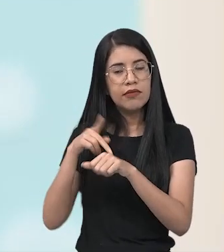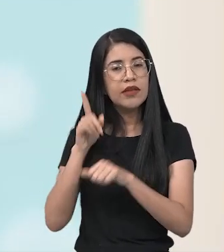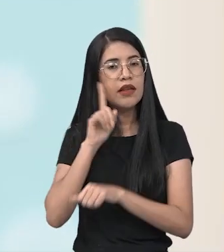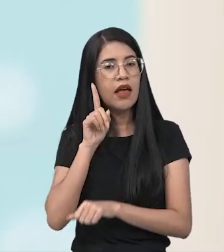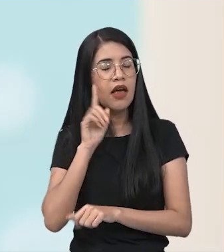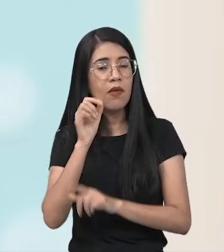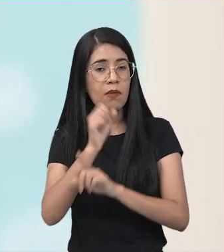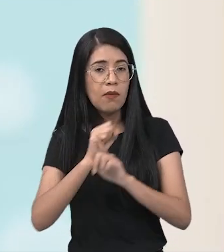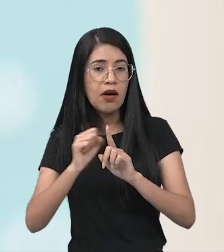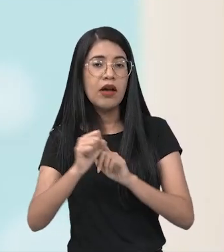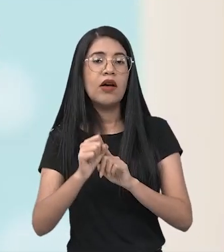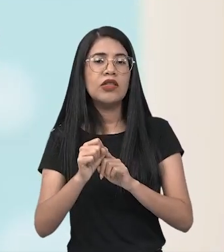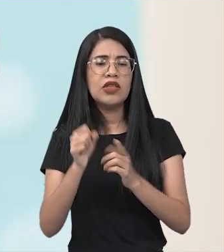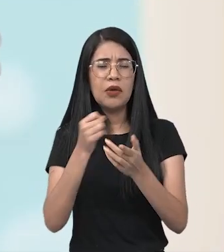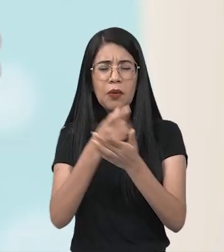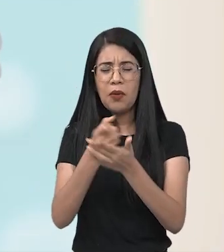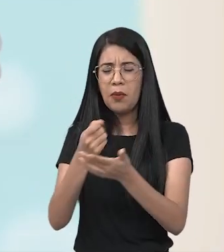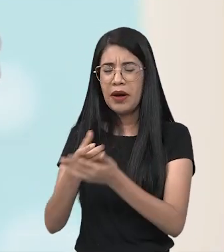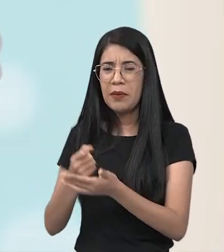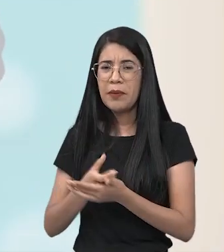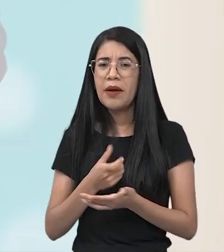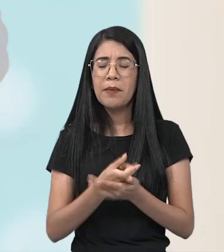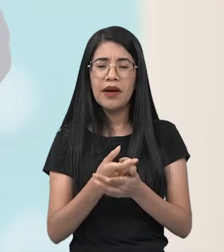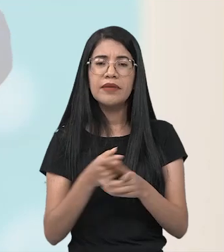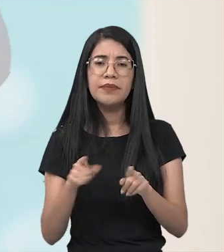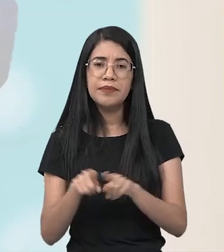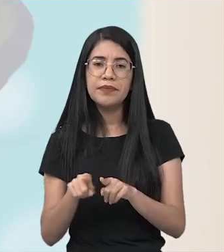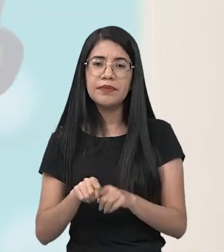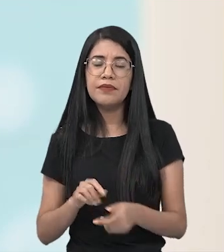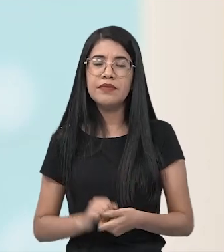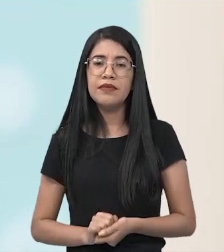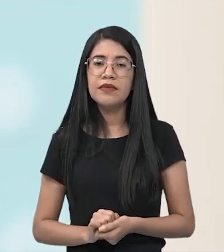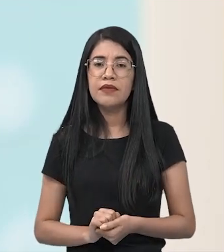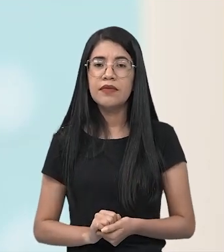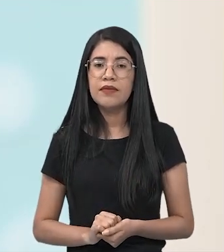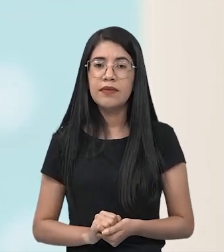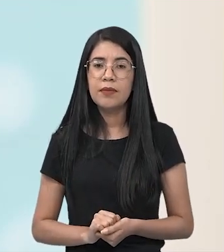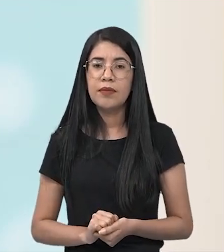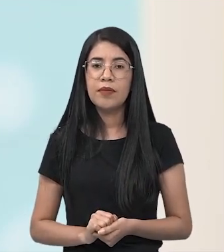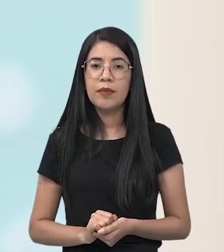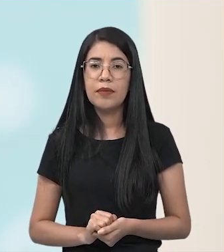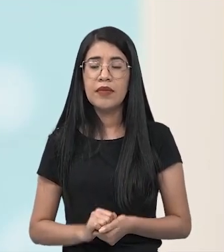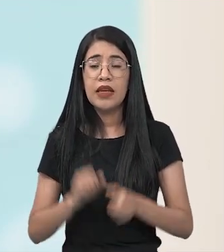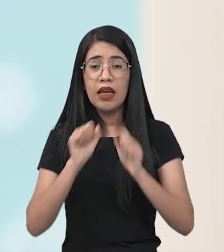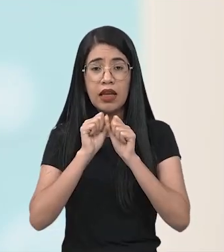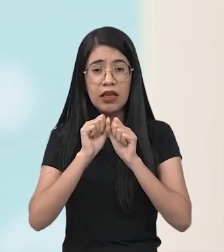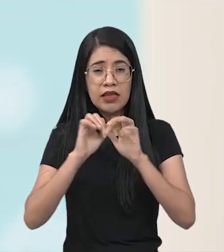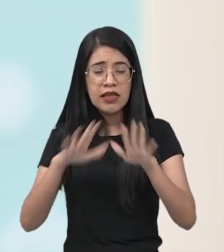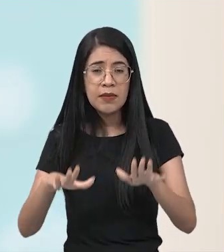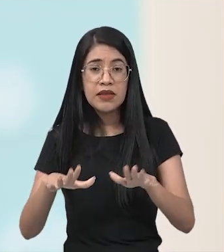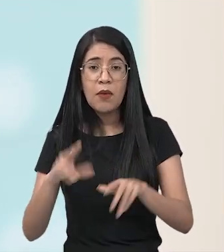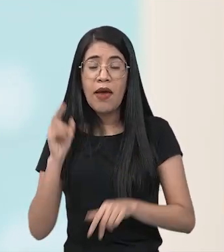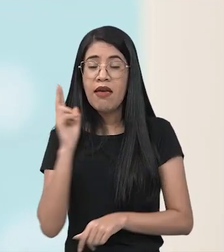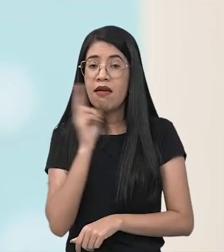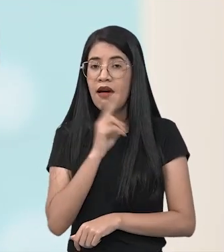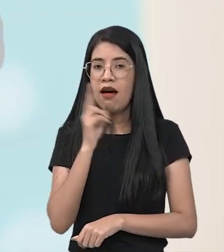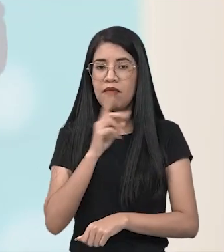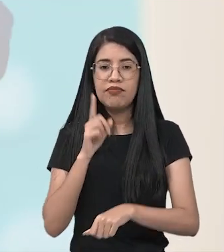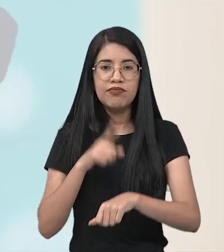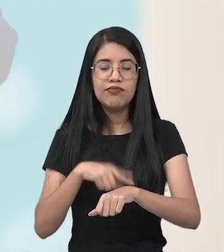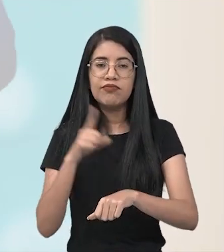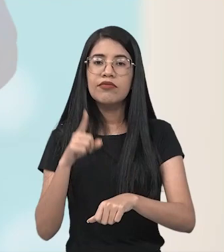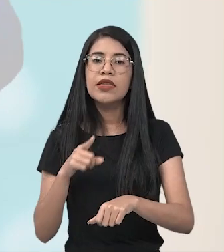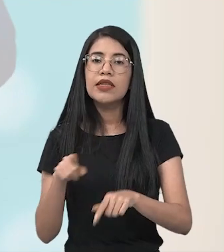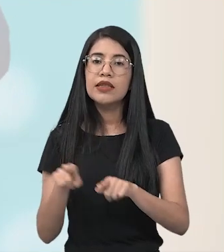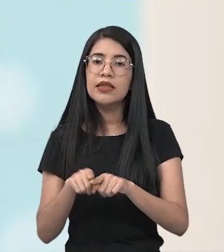sociedade extremamente consumista e, assim, a disseminação acontece de uma forma muito rápida. Inclusive na questão